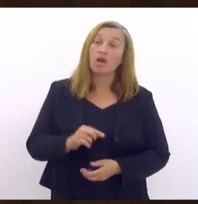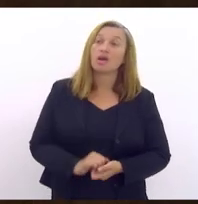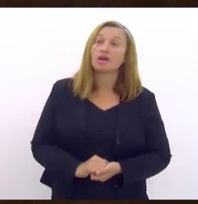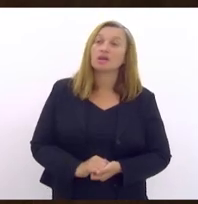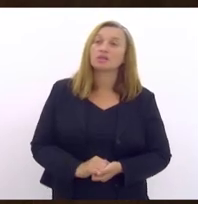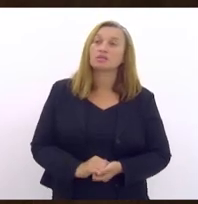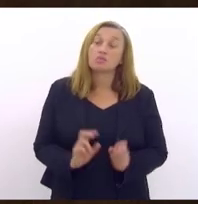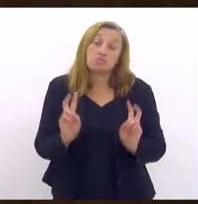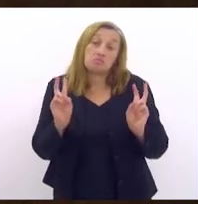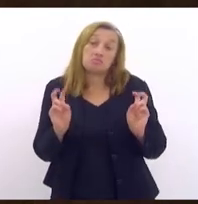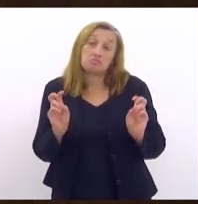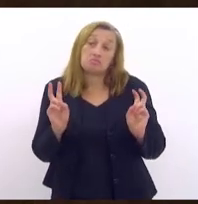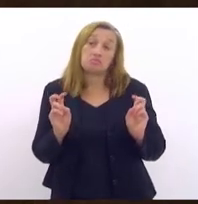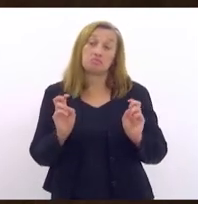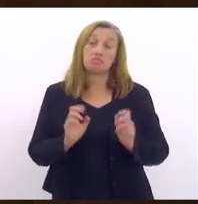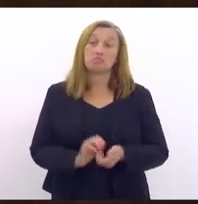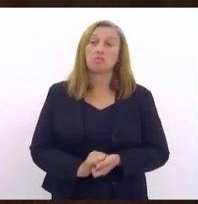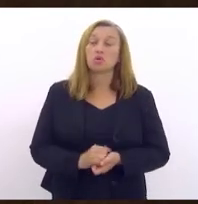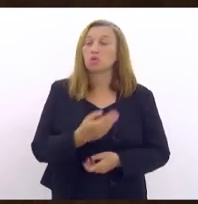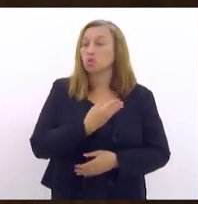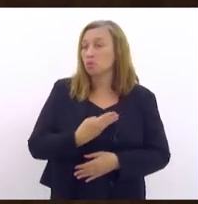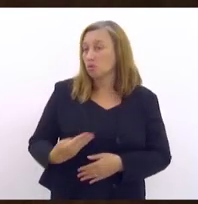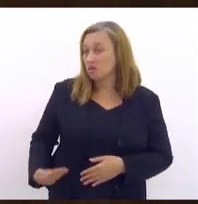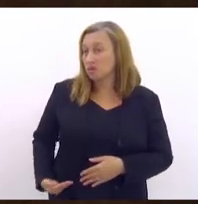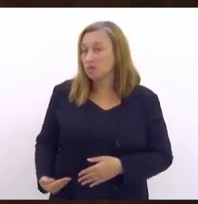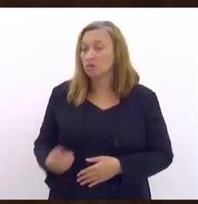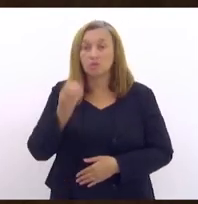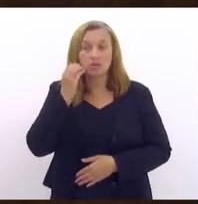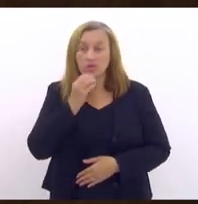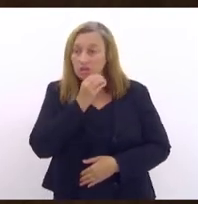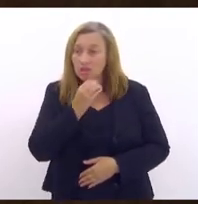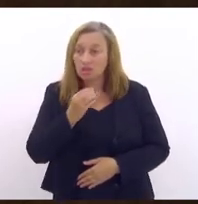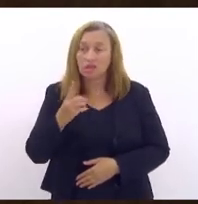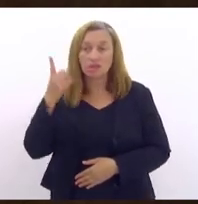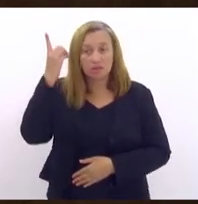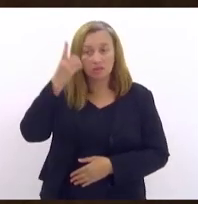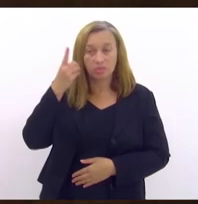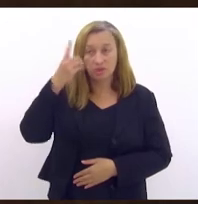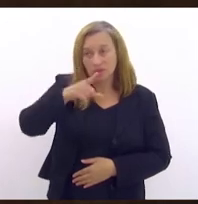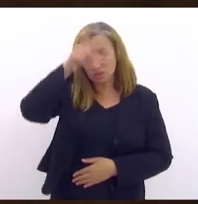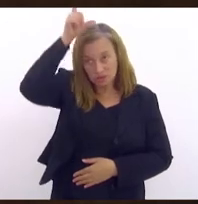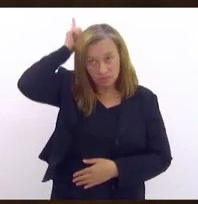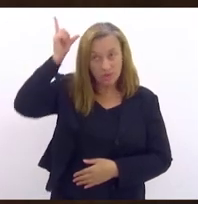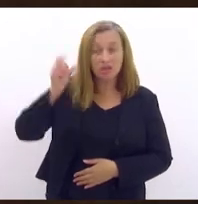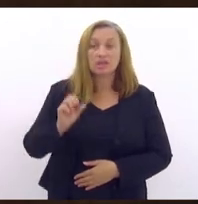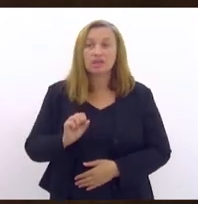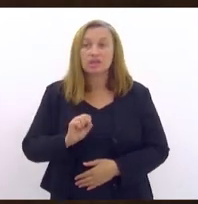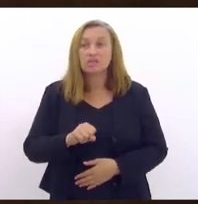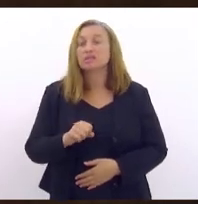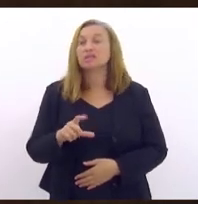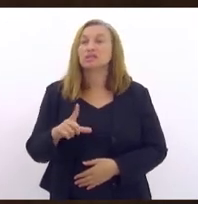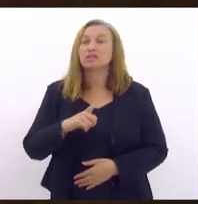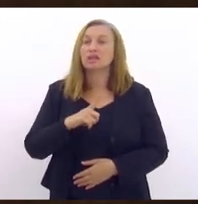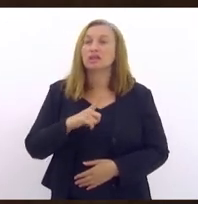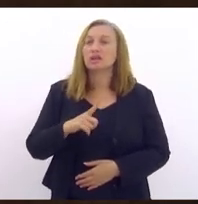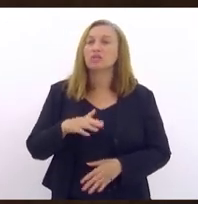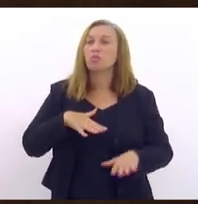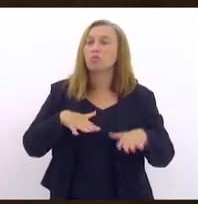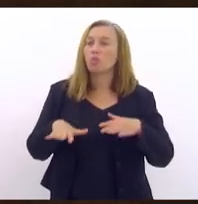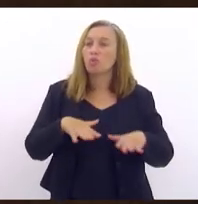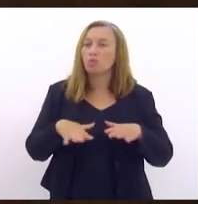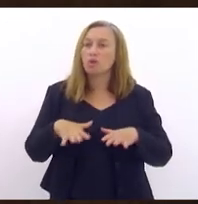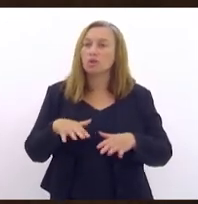uma questão do governador Cláudio Castro, do deputado Luiz Paulo. Isso existe já um